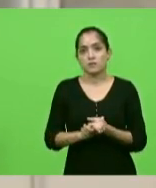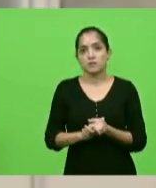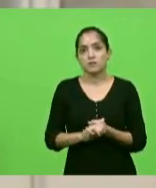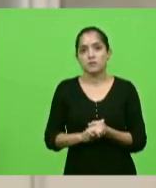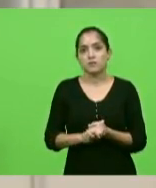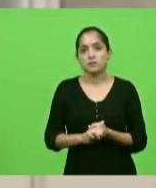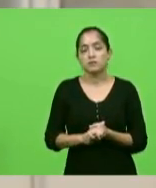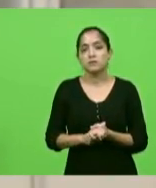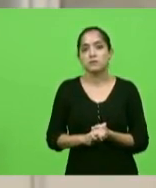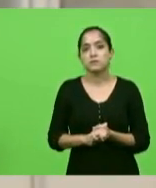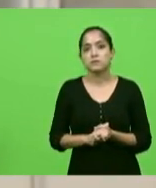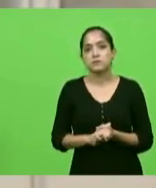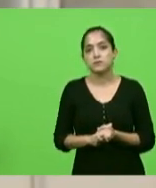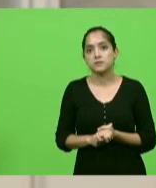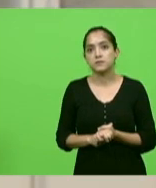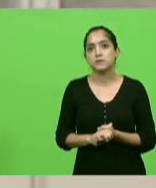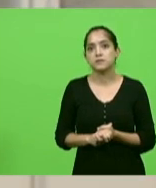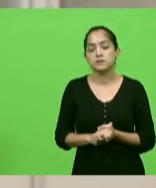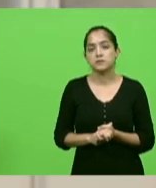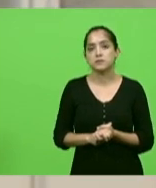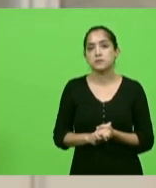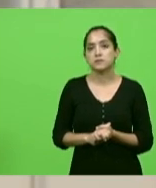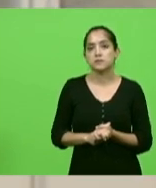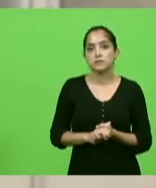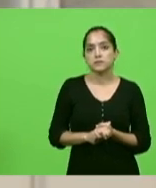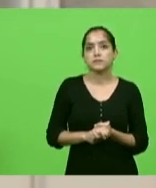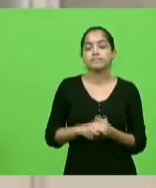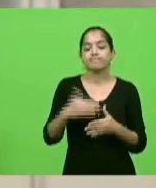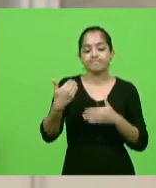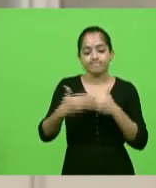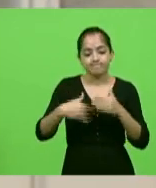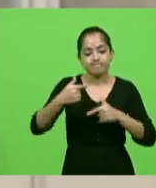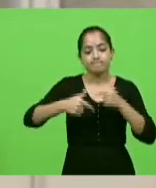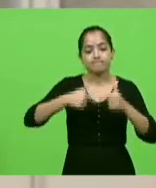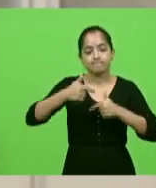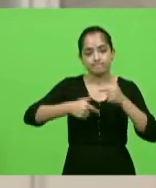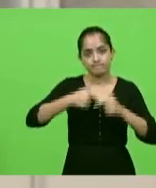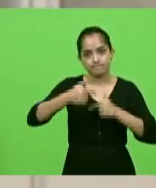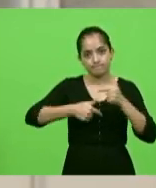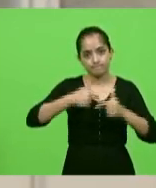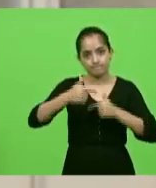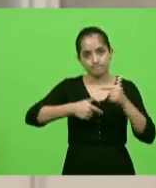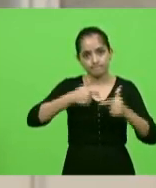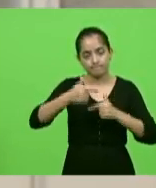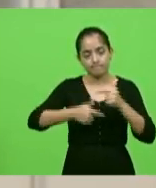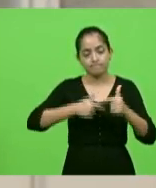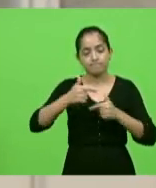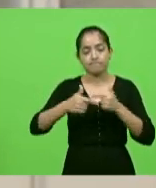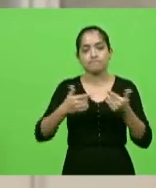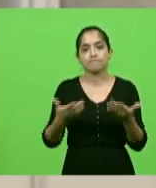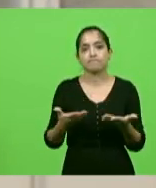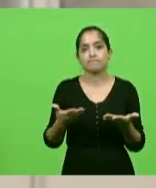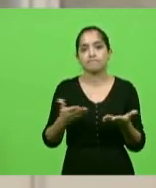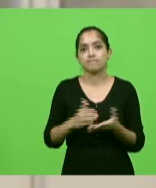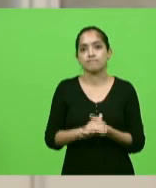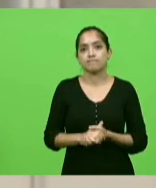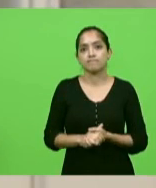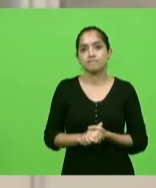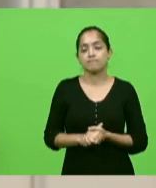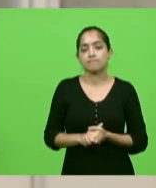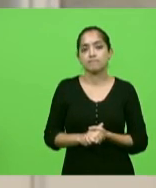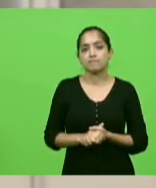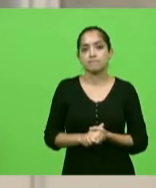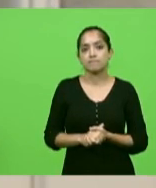mistério que vem desempenhando o Kevin desempenhar de